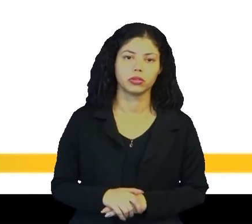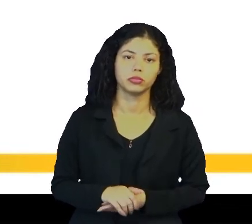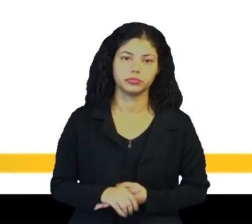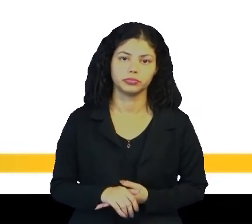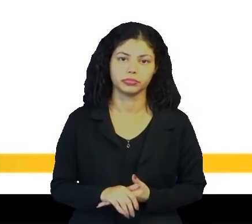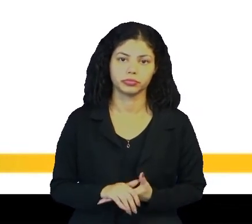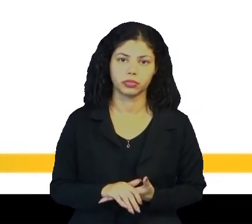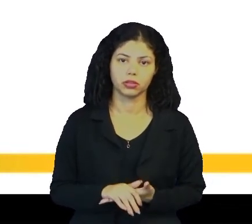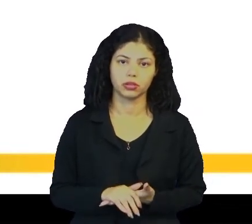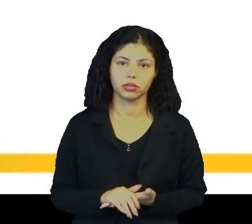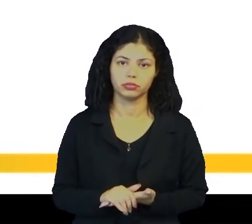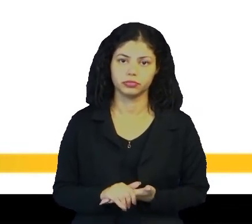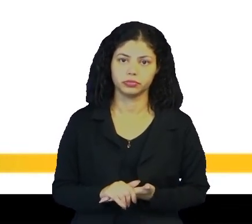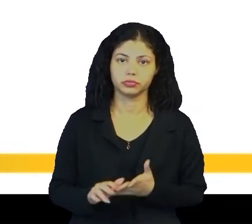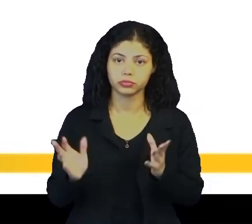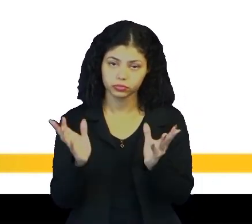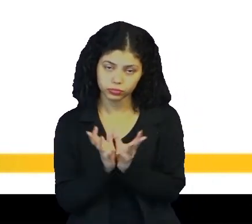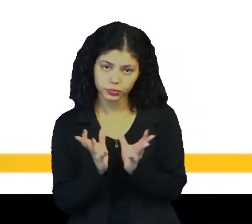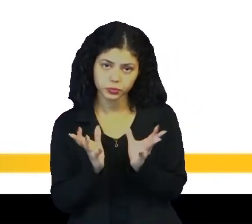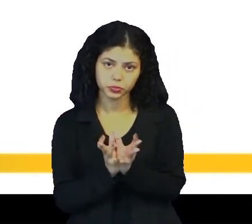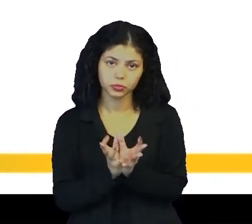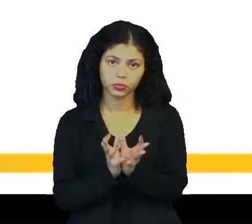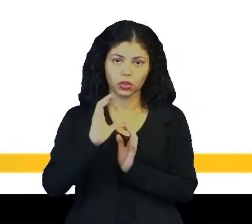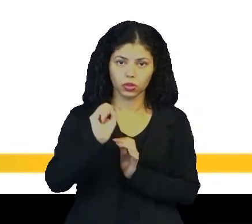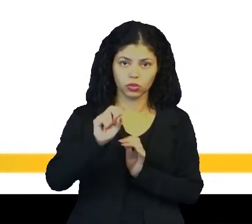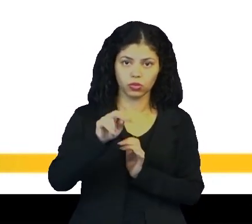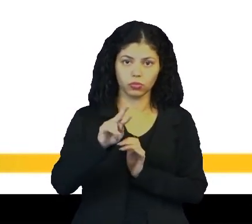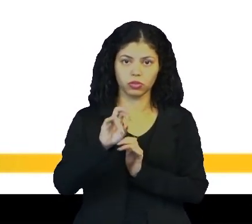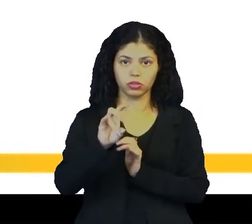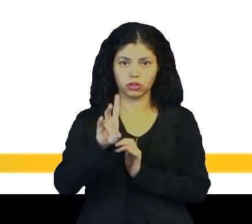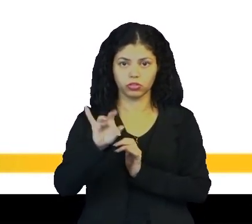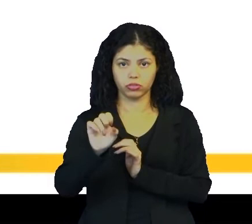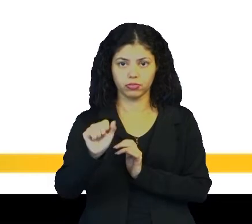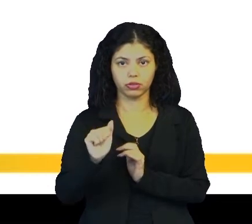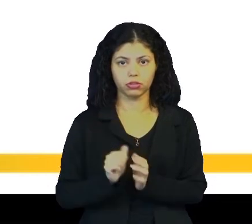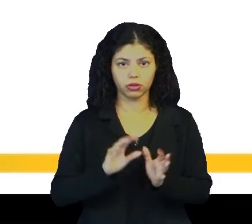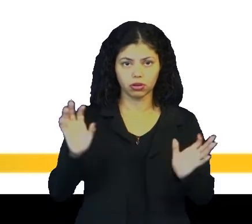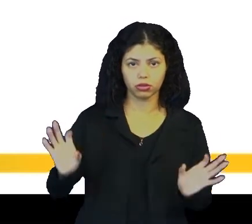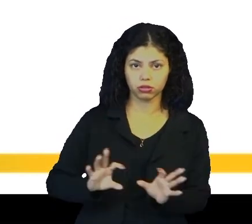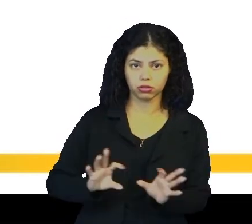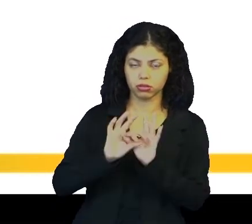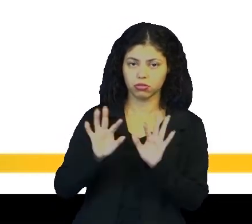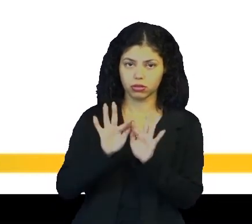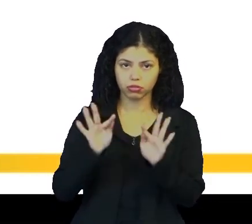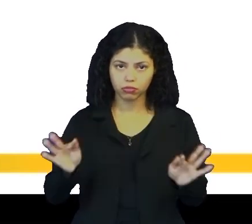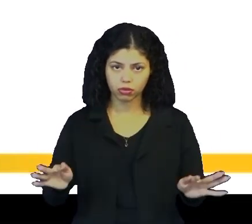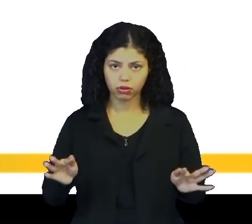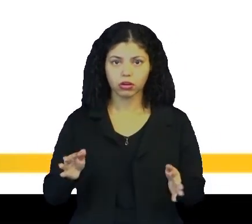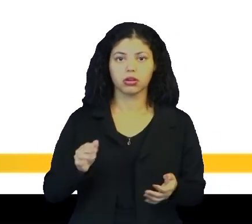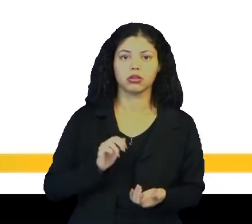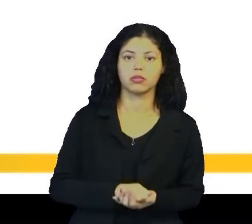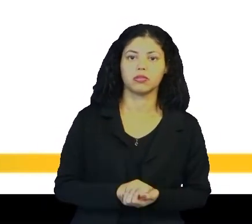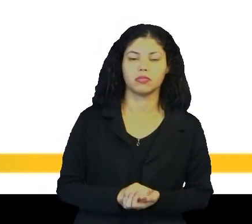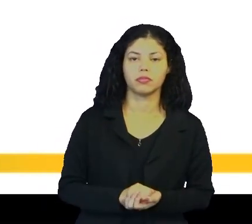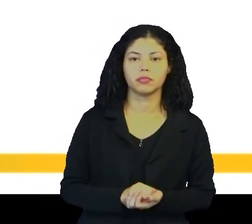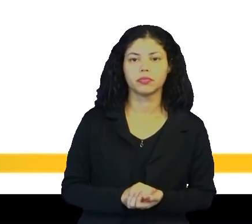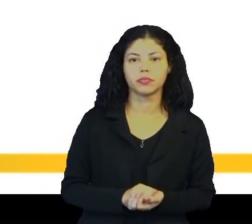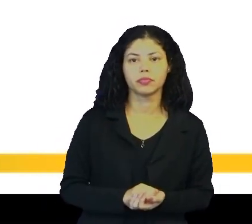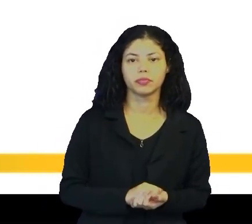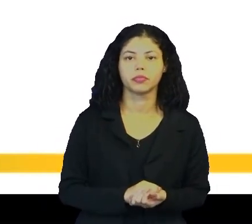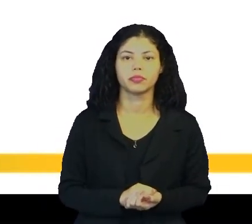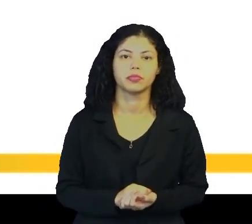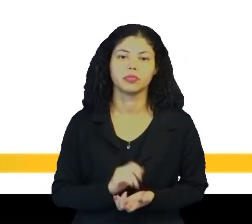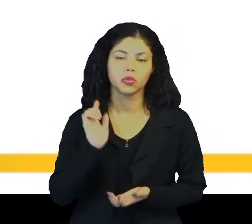Subordinating conjunctions, no caso as conjunções subordinativas, elas ligam orações dependentes, dependent